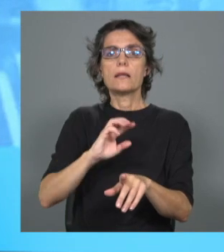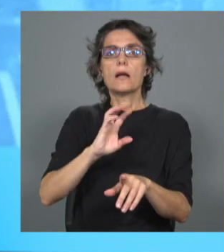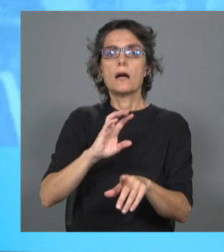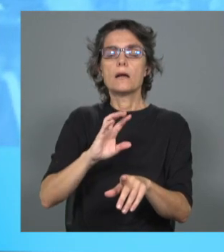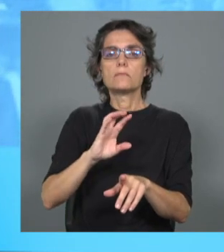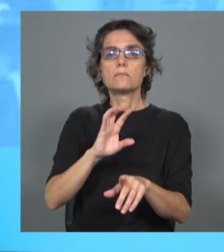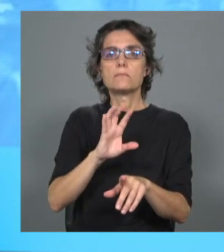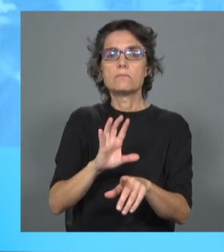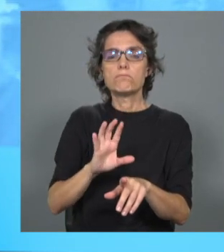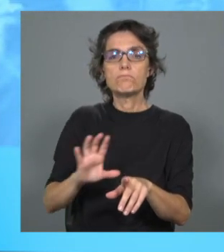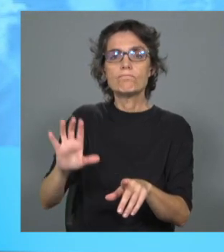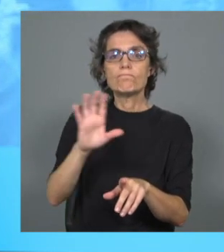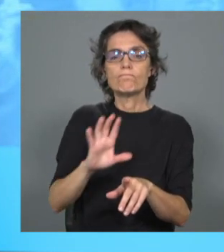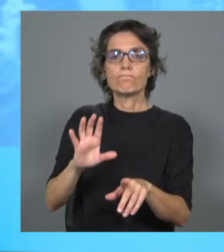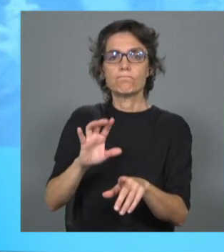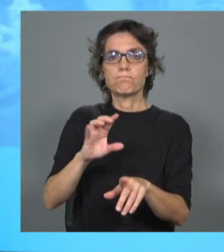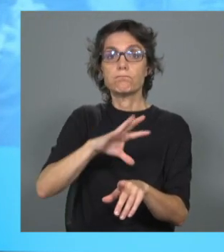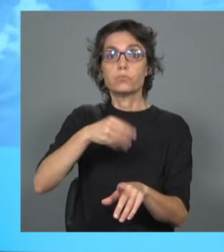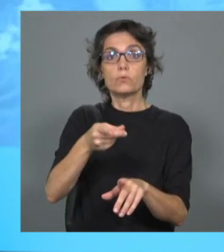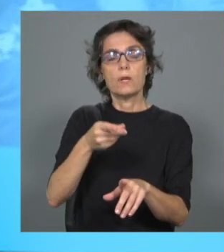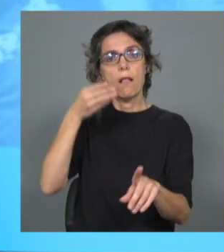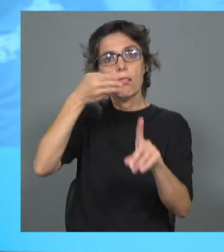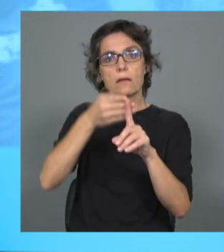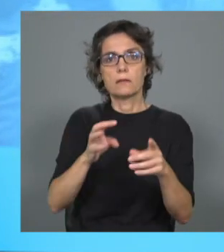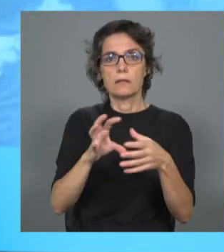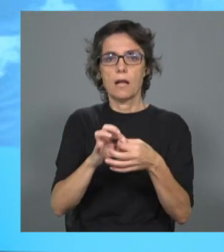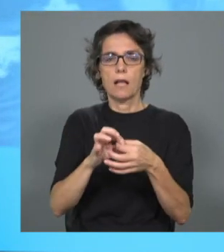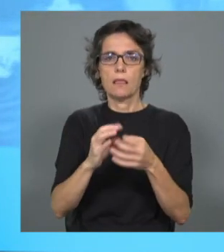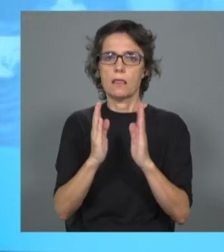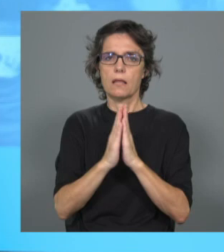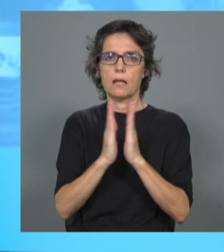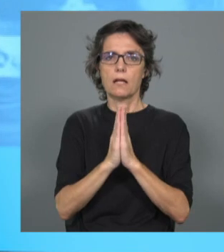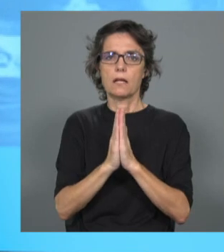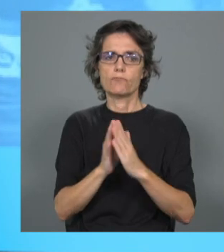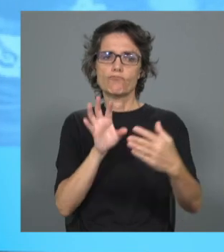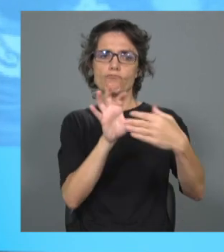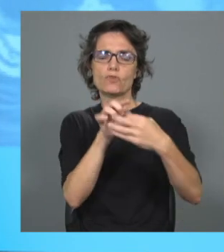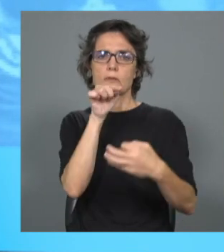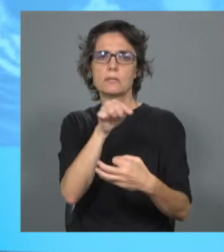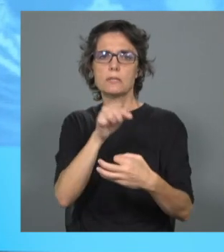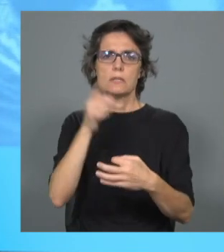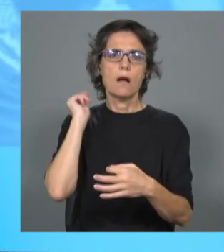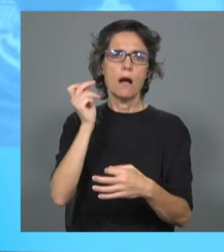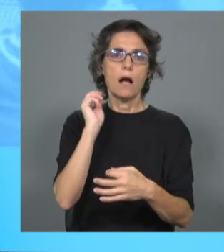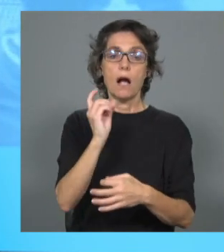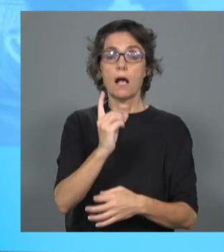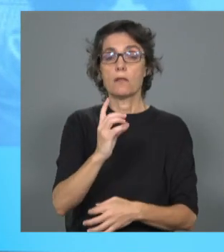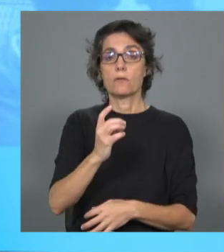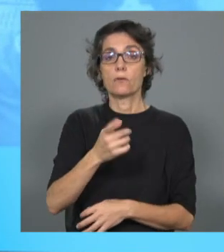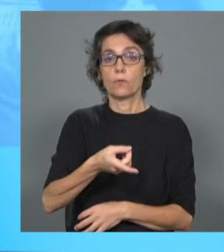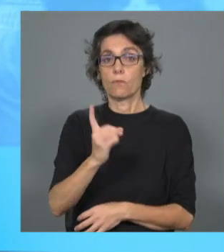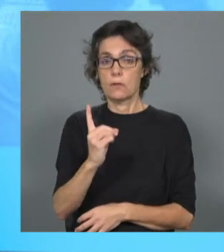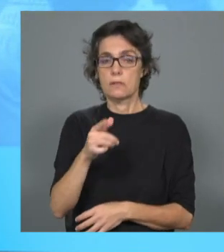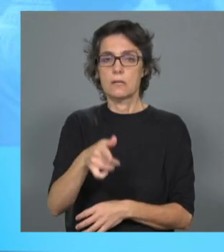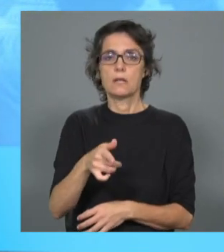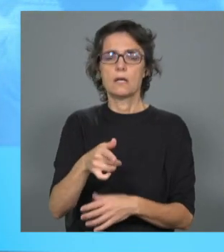assinala com um dia específico esta sua dimensão missionária há 96 anos. Sereis